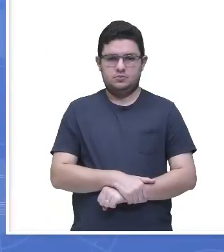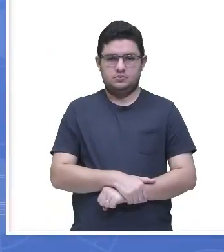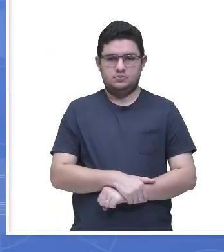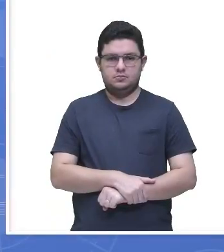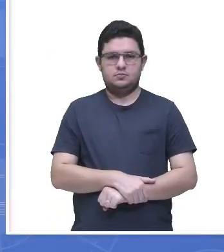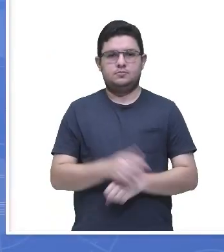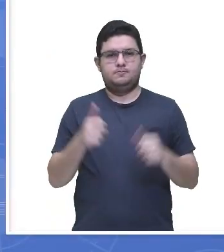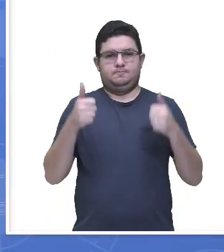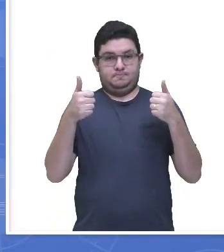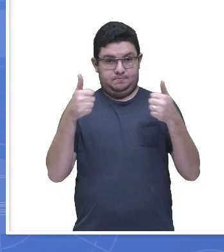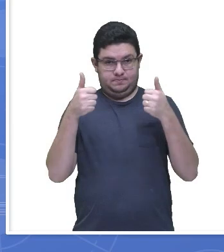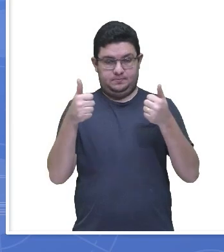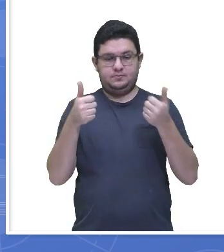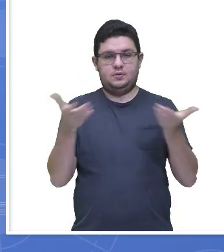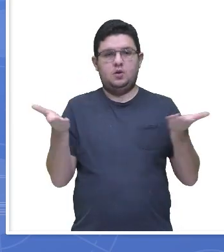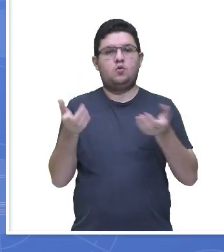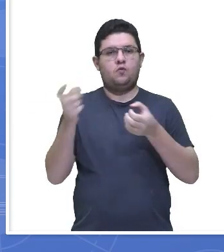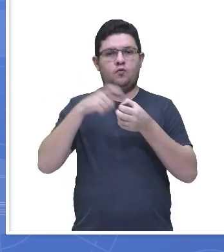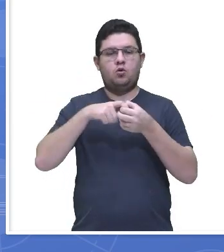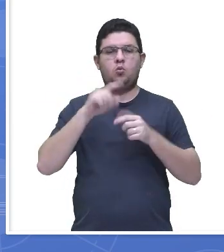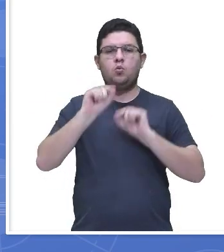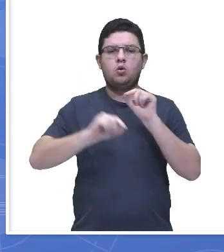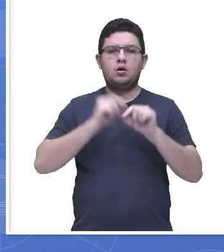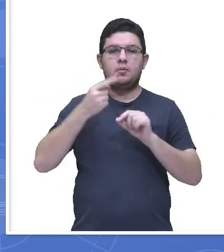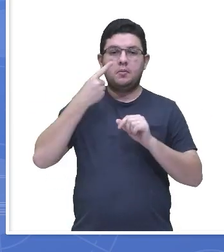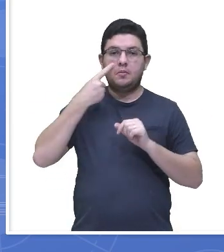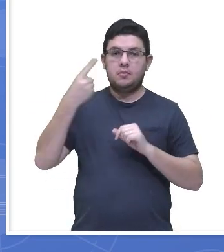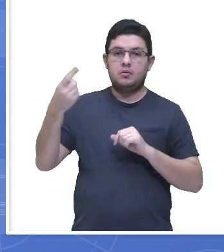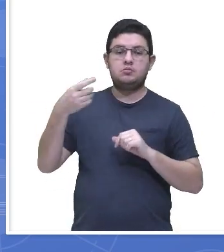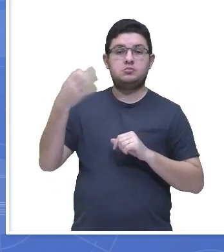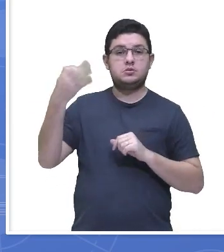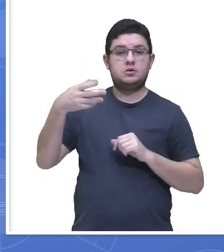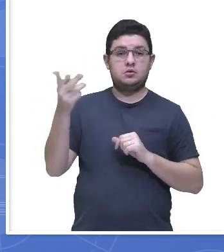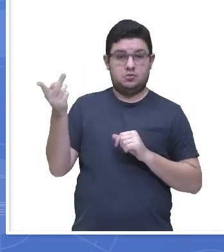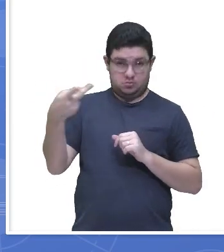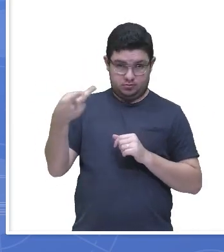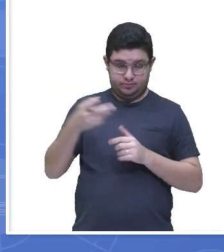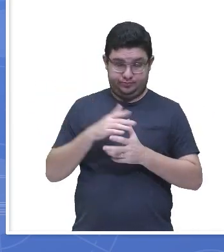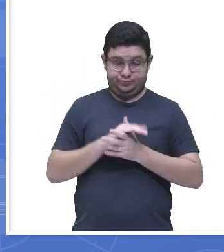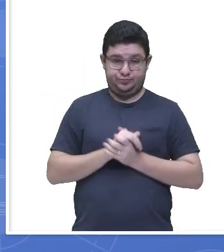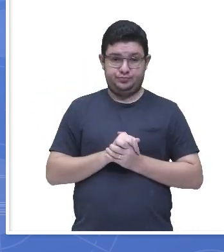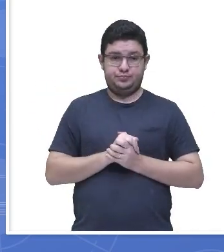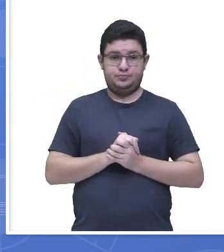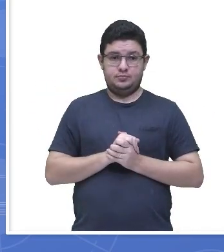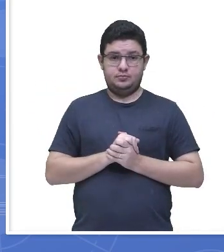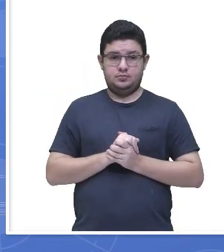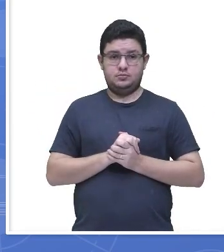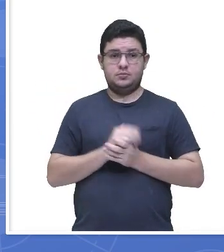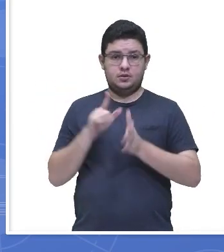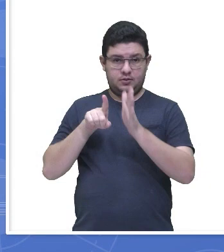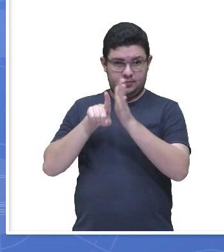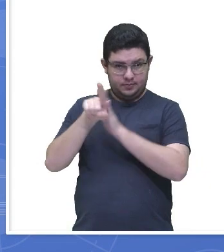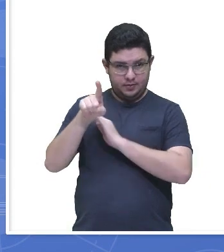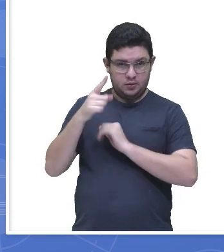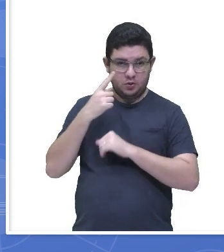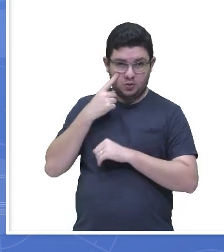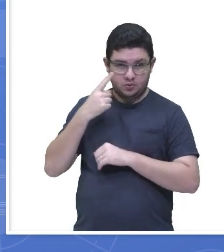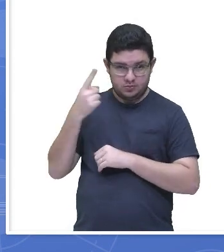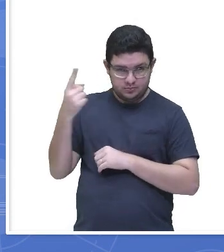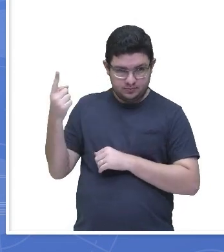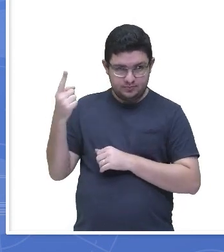Ok, pessoal, estamos de volta então para a correção aí da nossa dinâmica local interativa. Vamos colocar a questão aí no quadro para que a gente